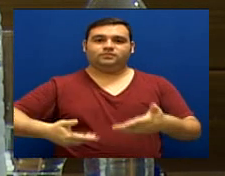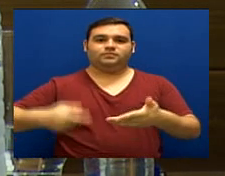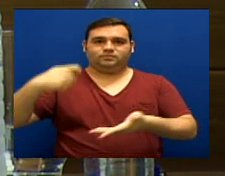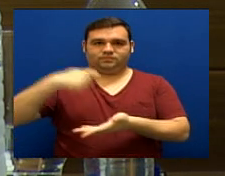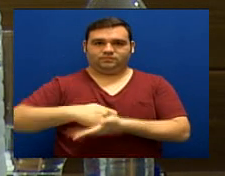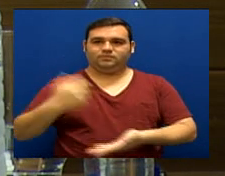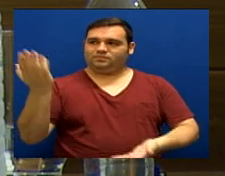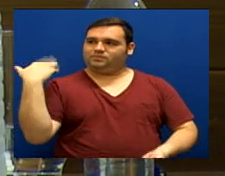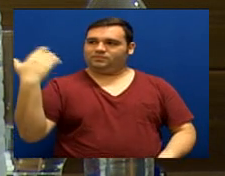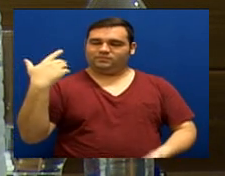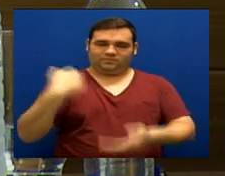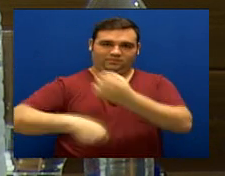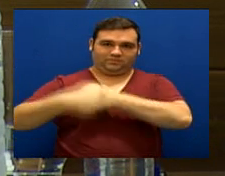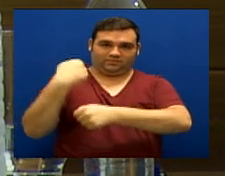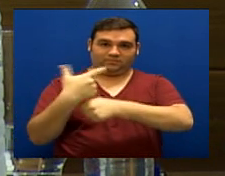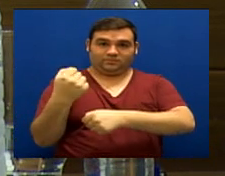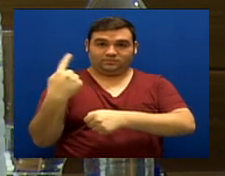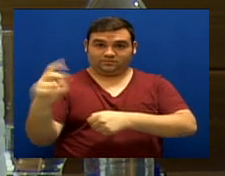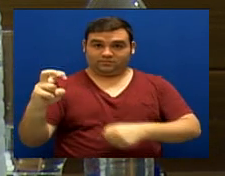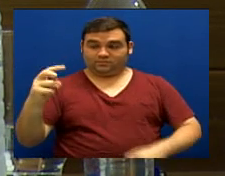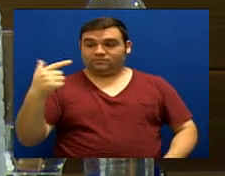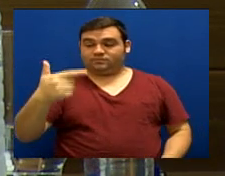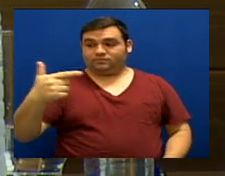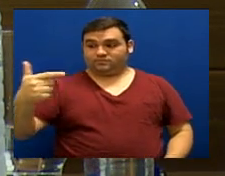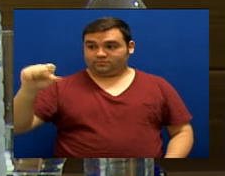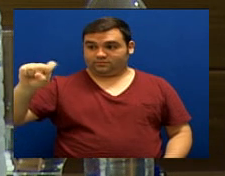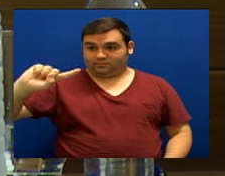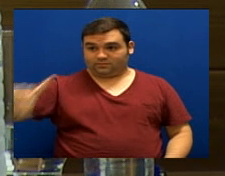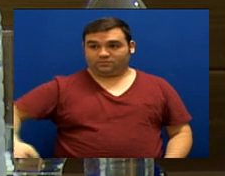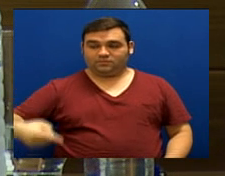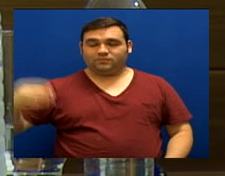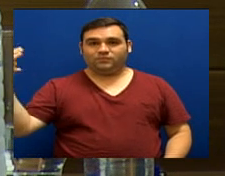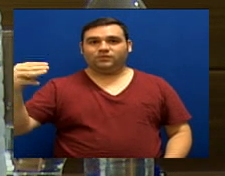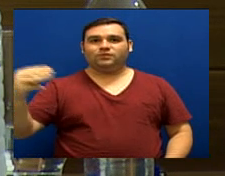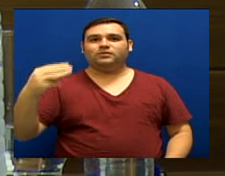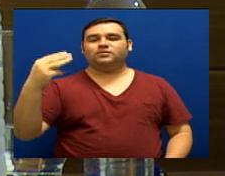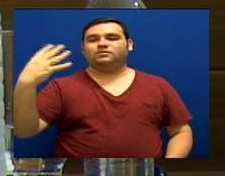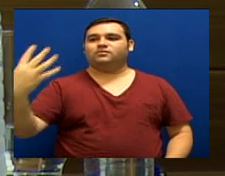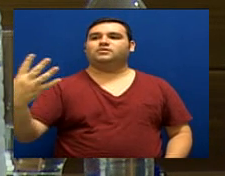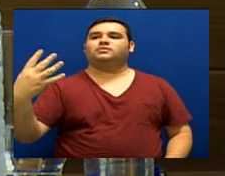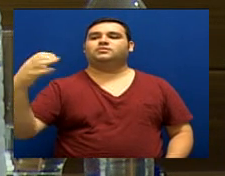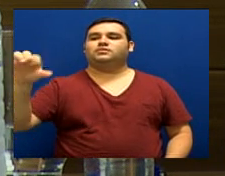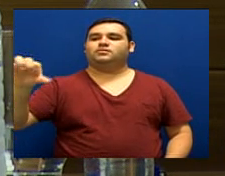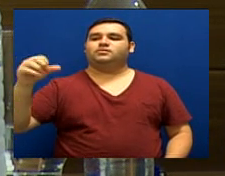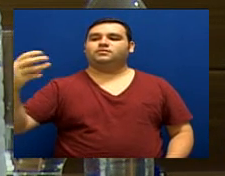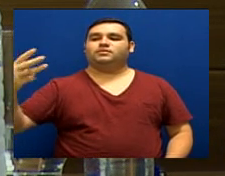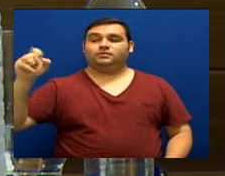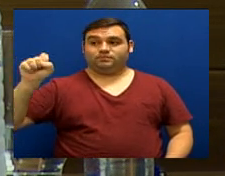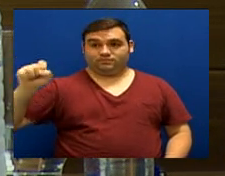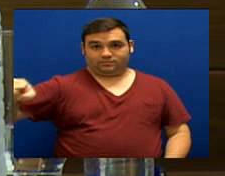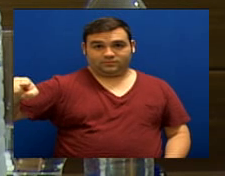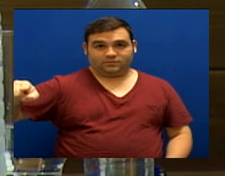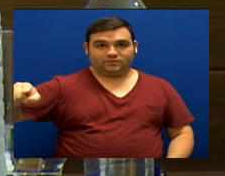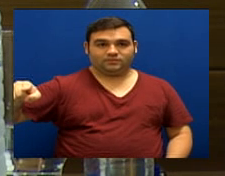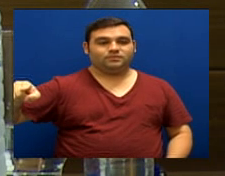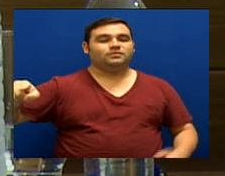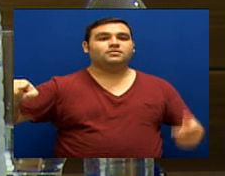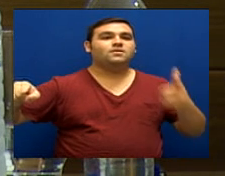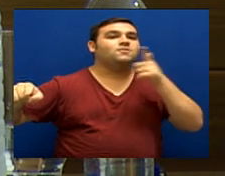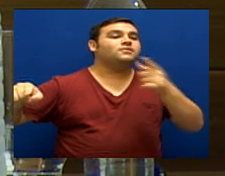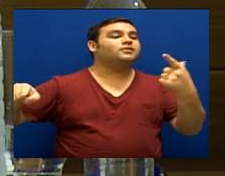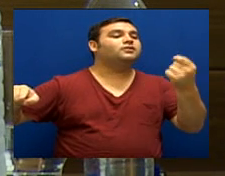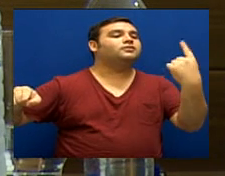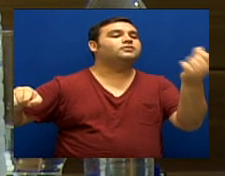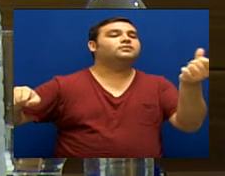2015 da ordem de 228 milhões quatrocentos e noventa e três mil o arrecadado em